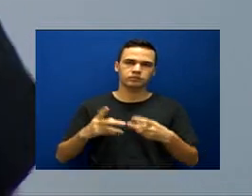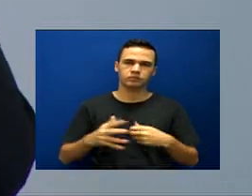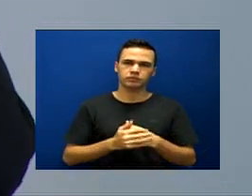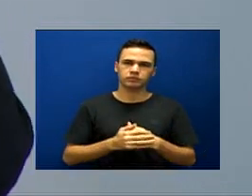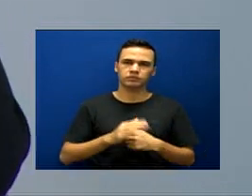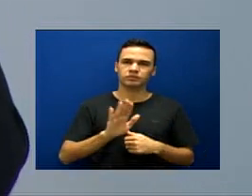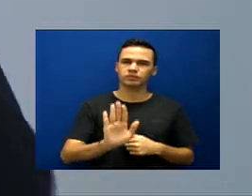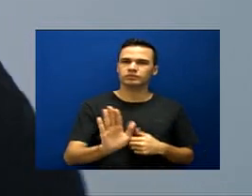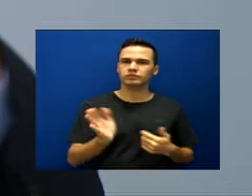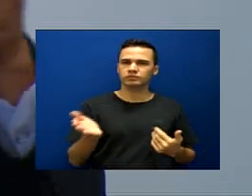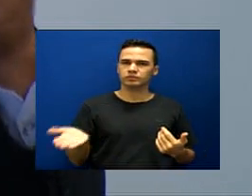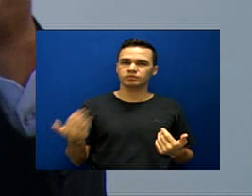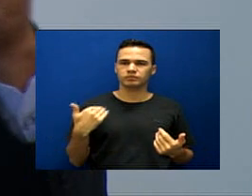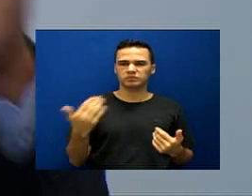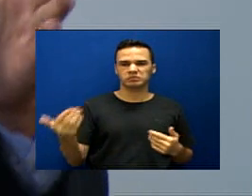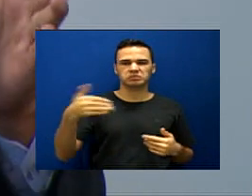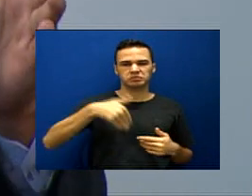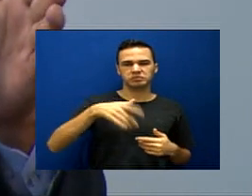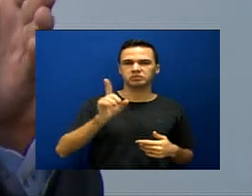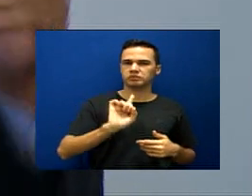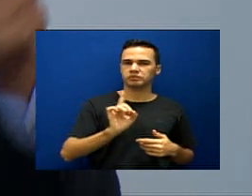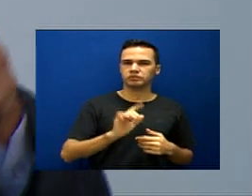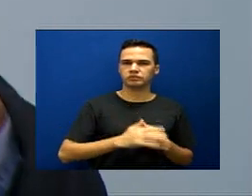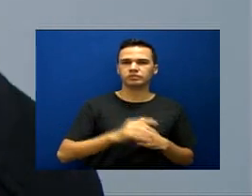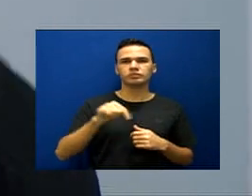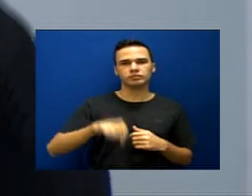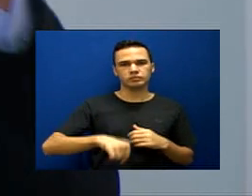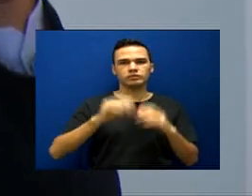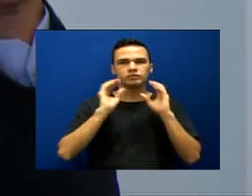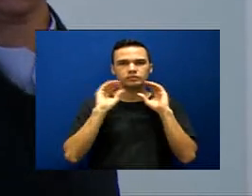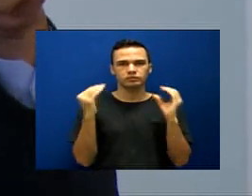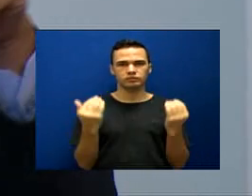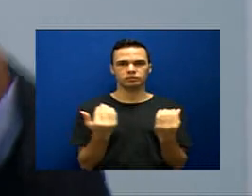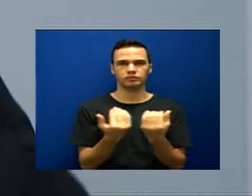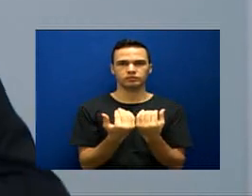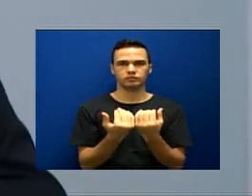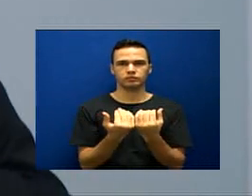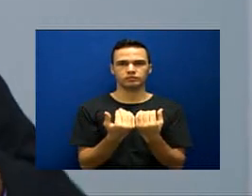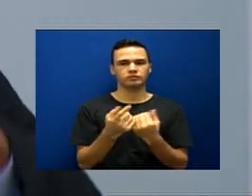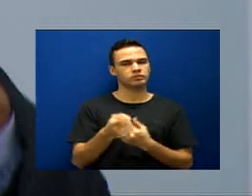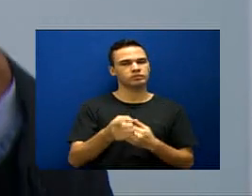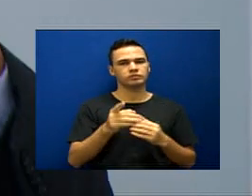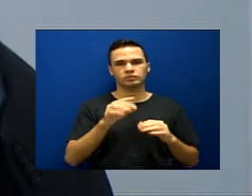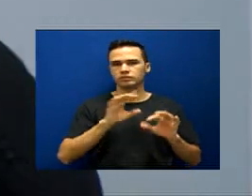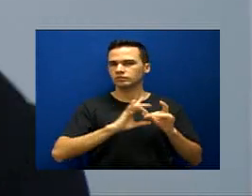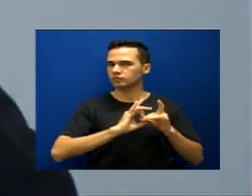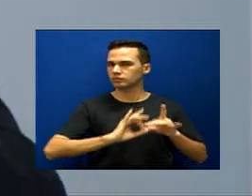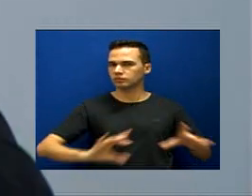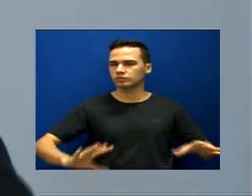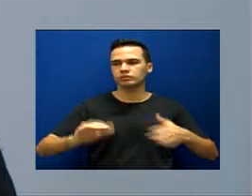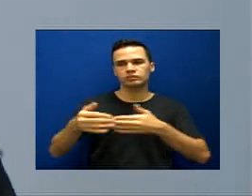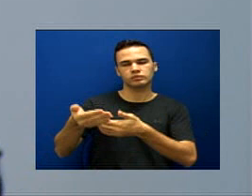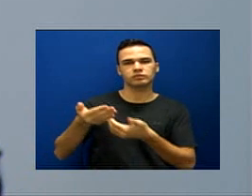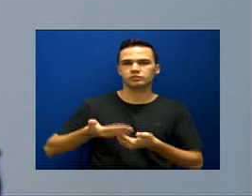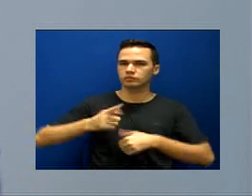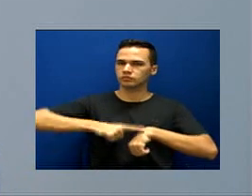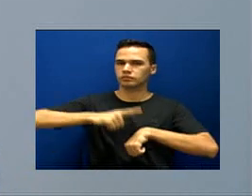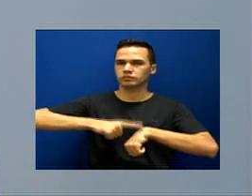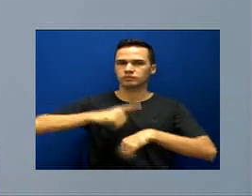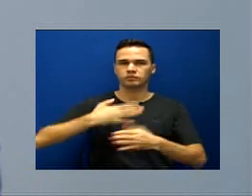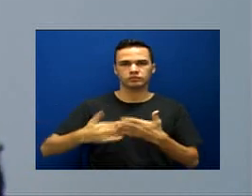de não vim... Não, isso daí, essa casa, ela é livre para fazer convocação a qualquer